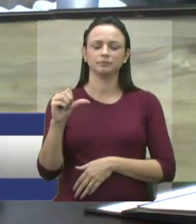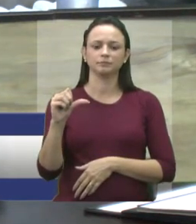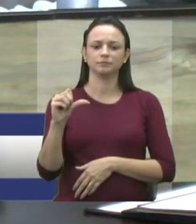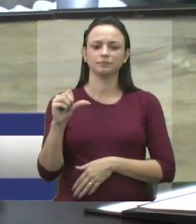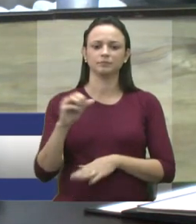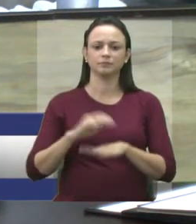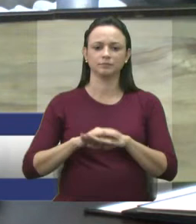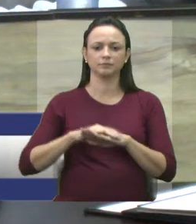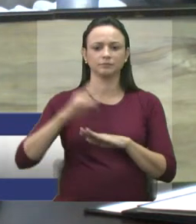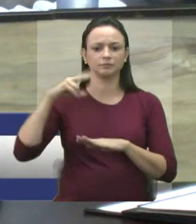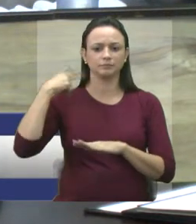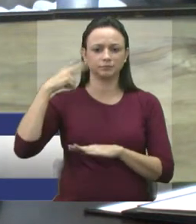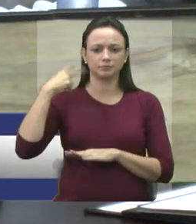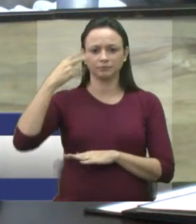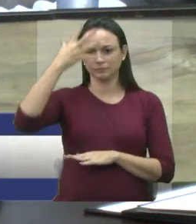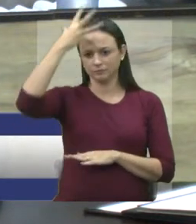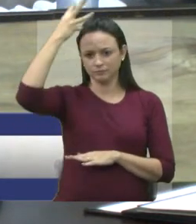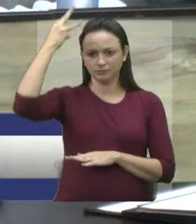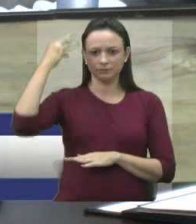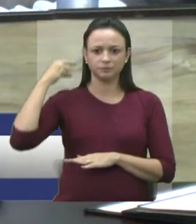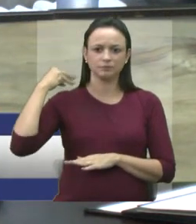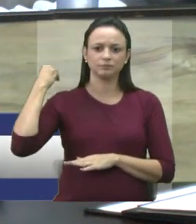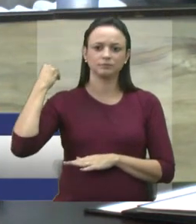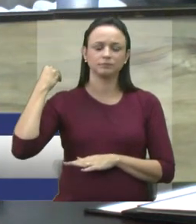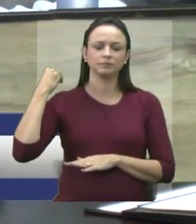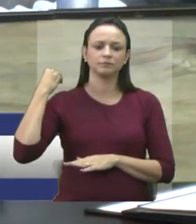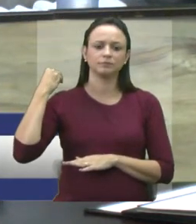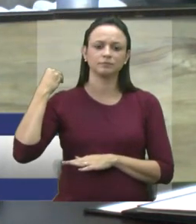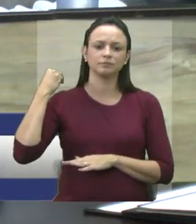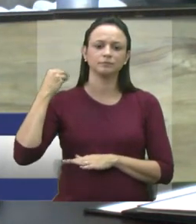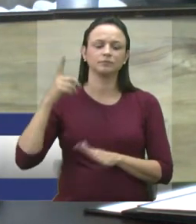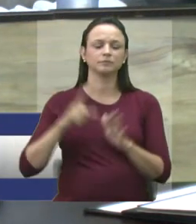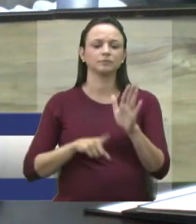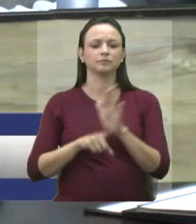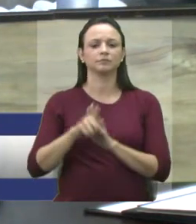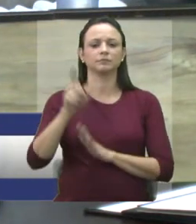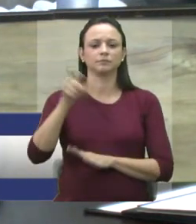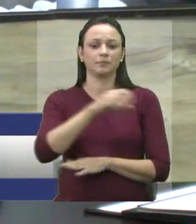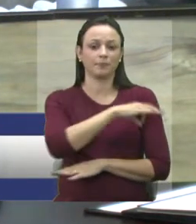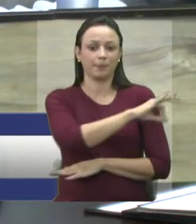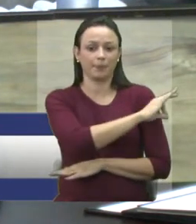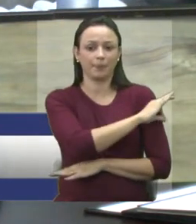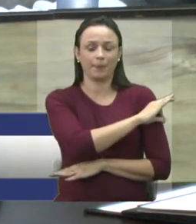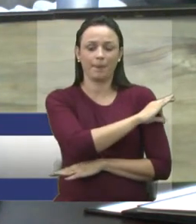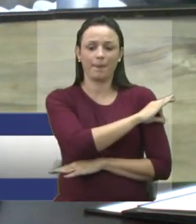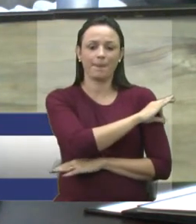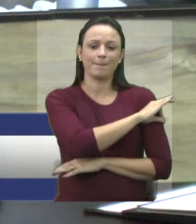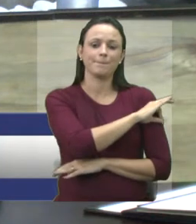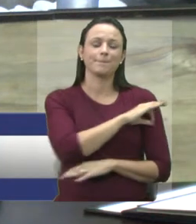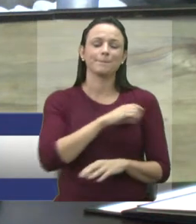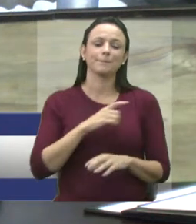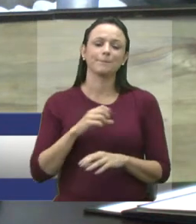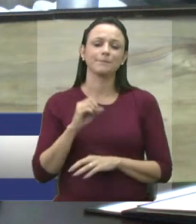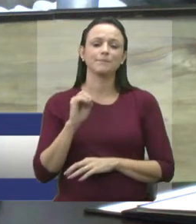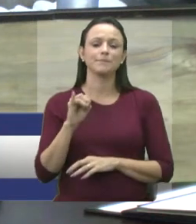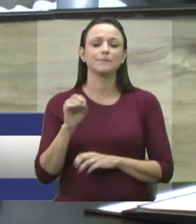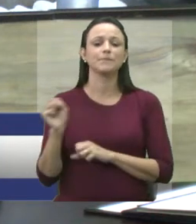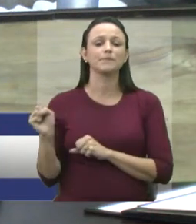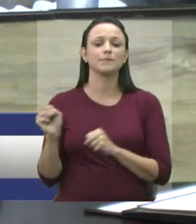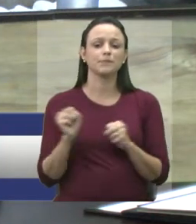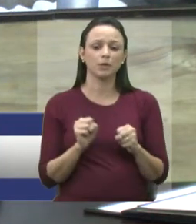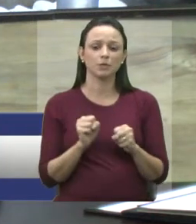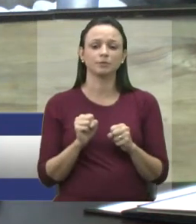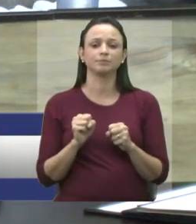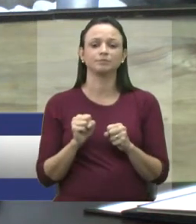634/2019. Autoria vereadora Vivian Soares. Indagando ao senhor prefeito municipal sobre a possibilidade